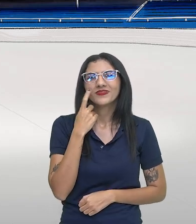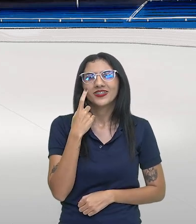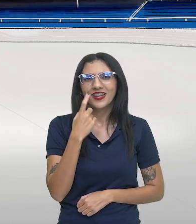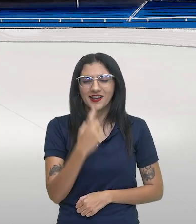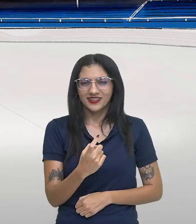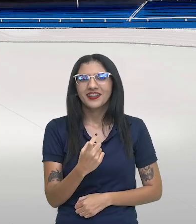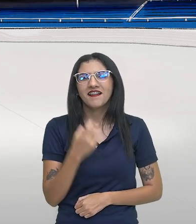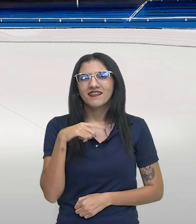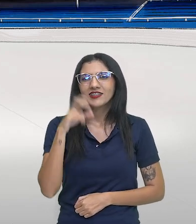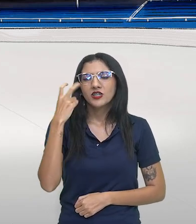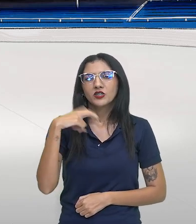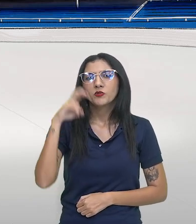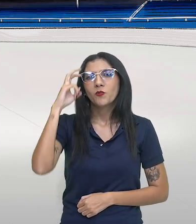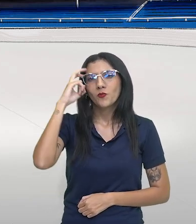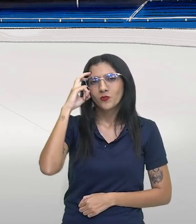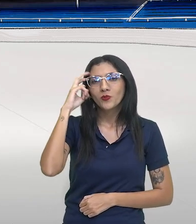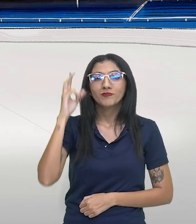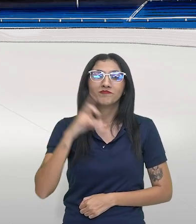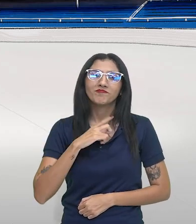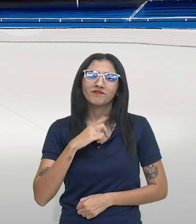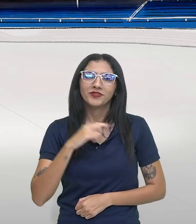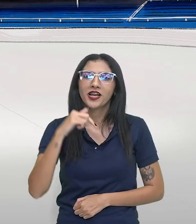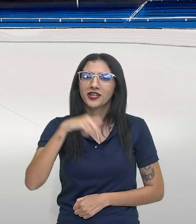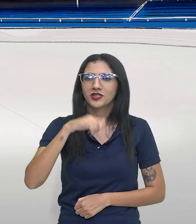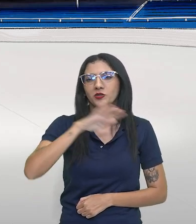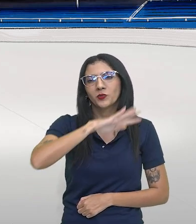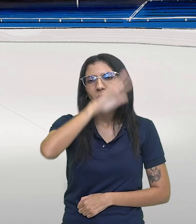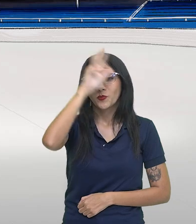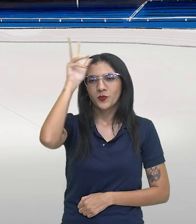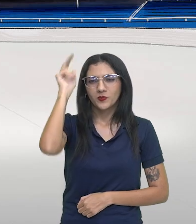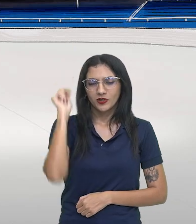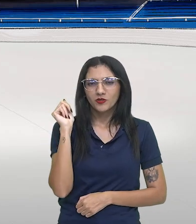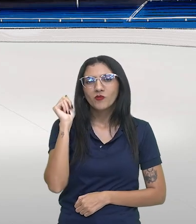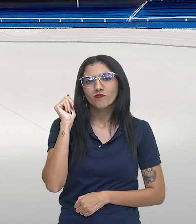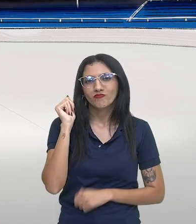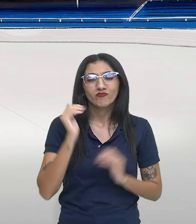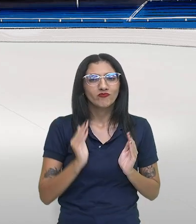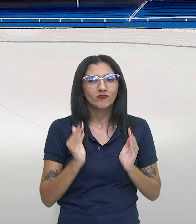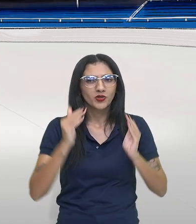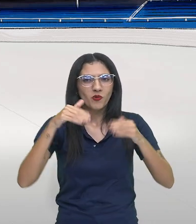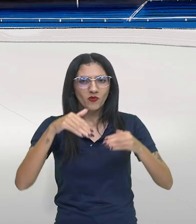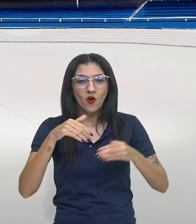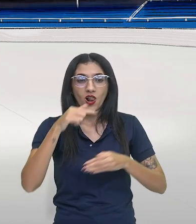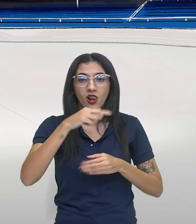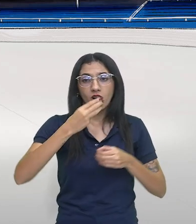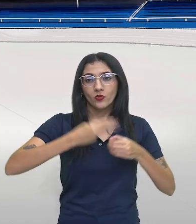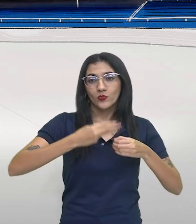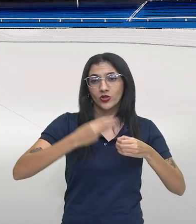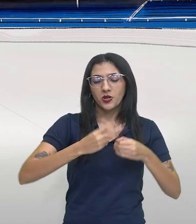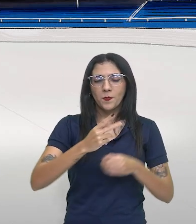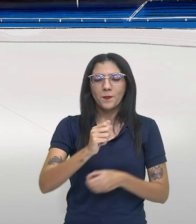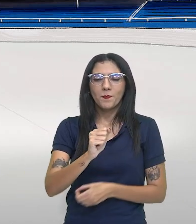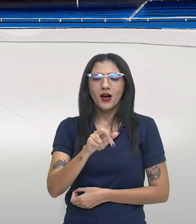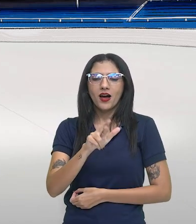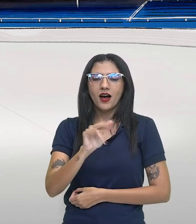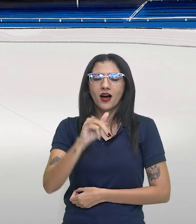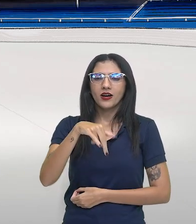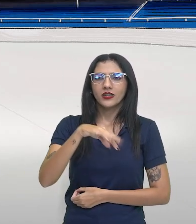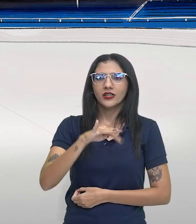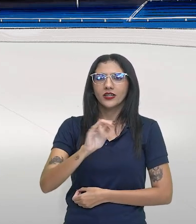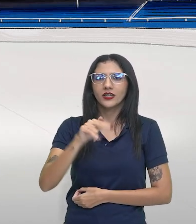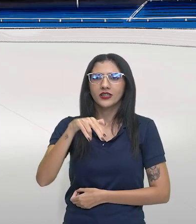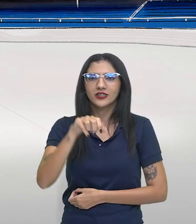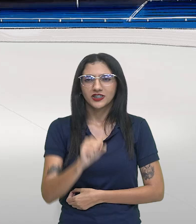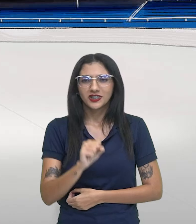essa cultura, né, que existe aqui no nosso Amazonas, especificamente em Parintins, né, que é onde